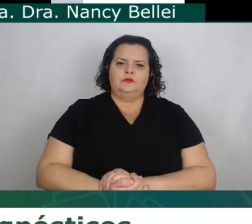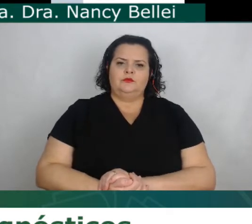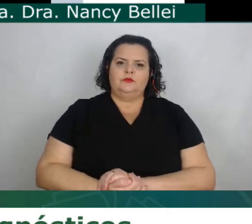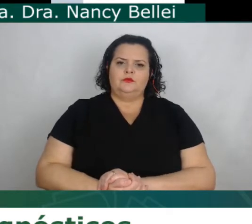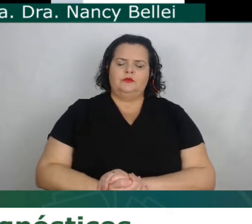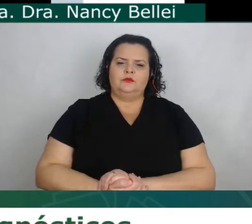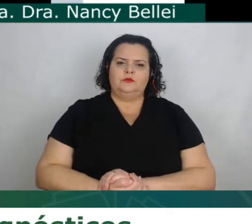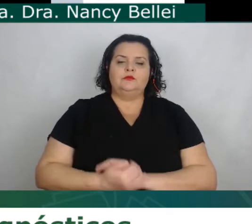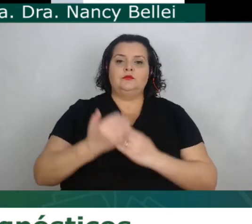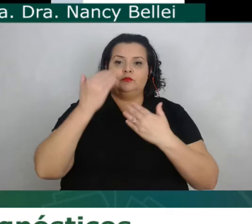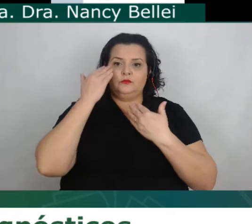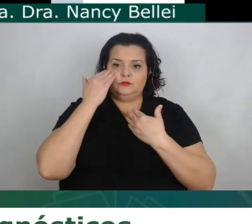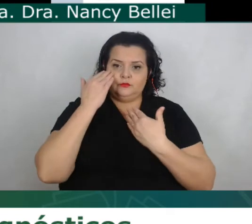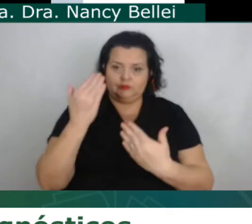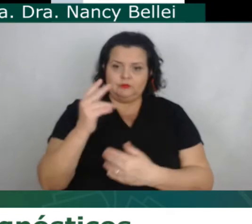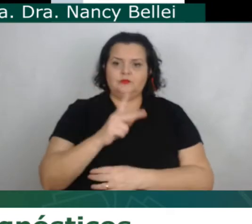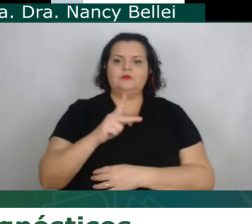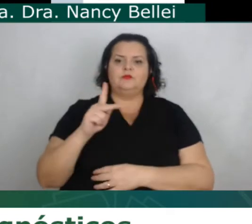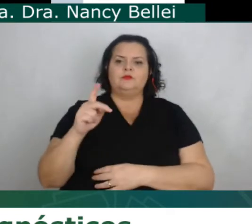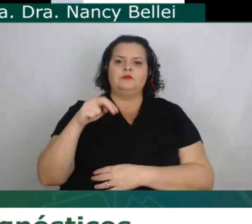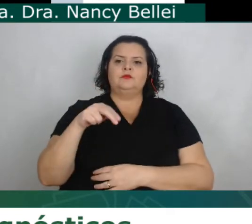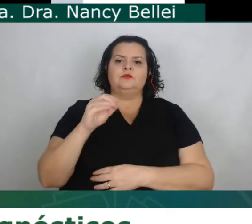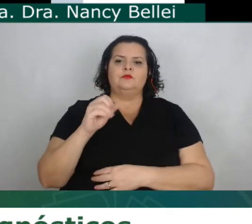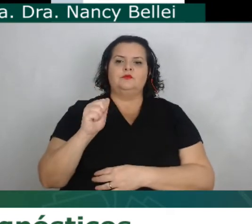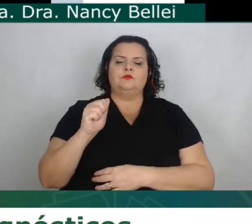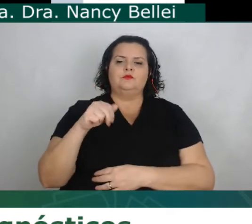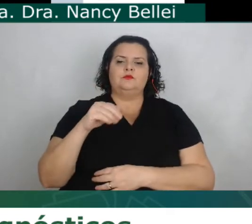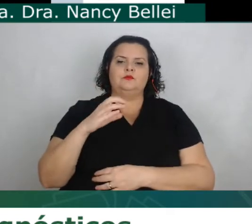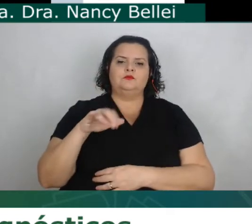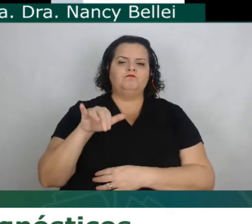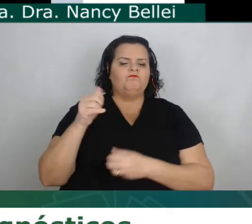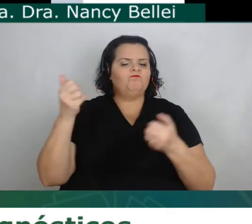Muito obrigado, professora Nancy, excelente exposição.